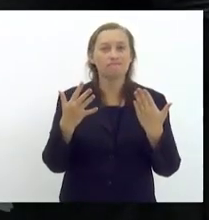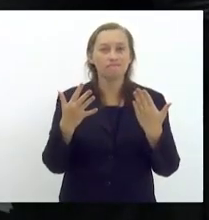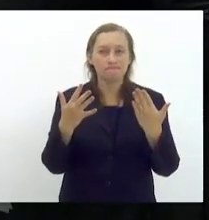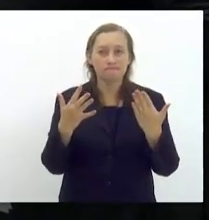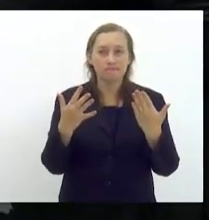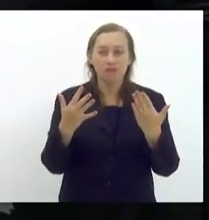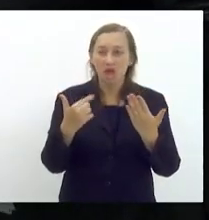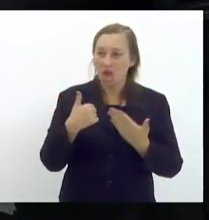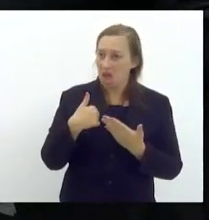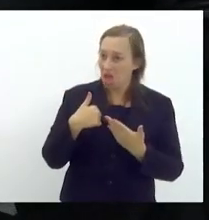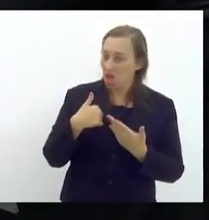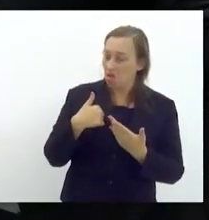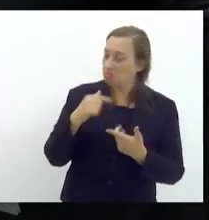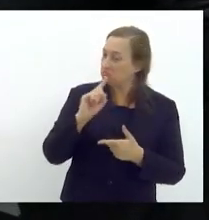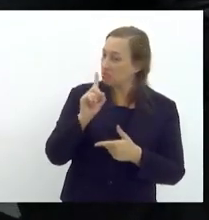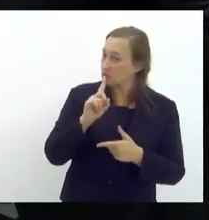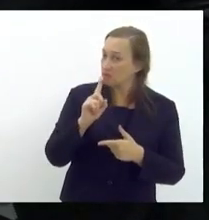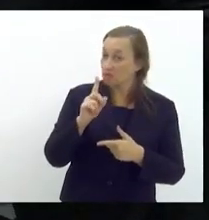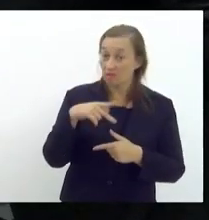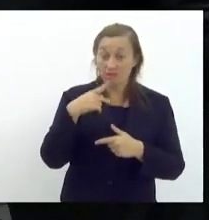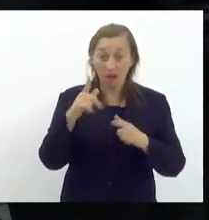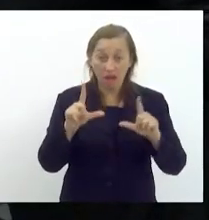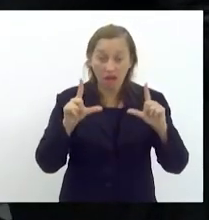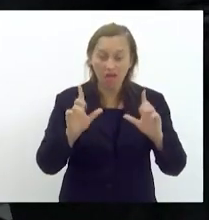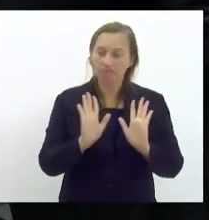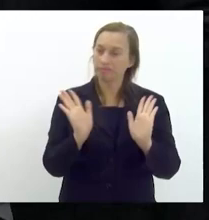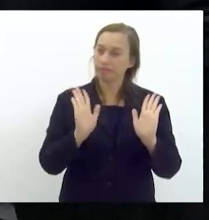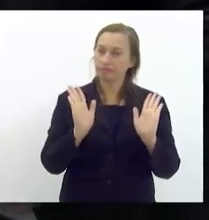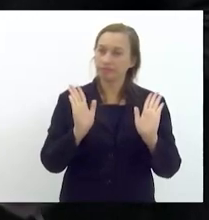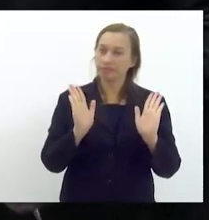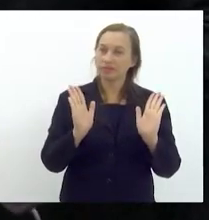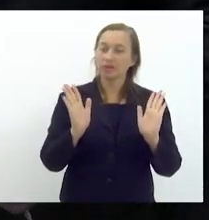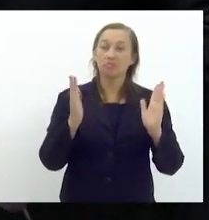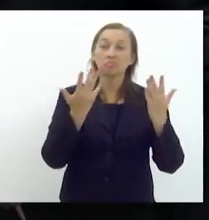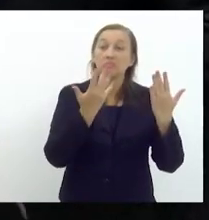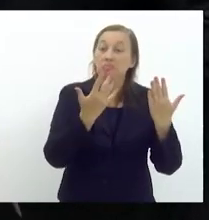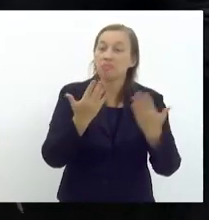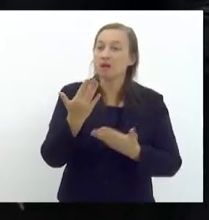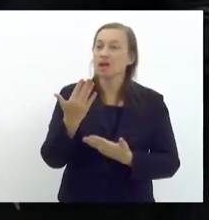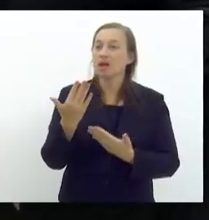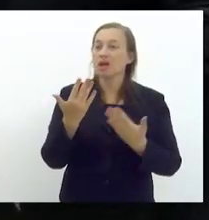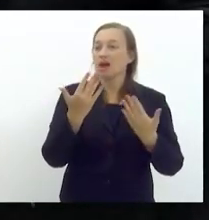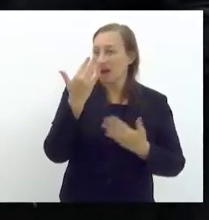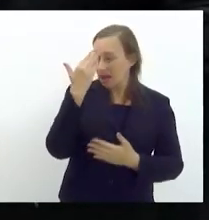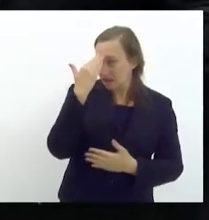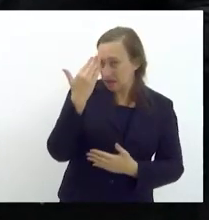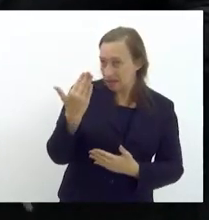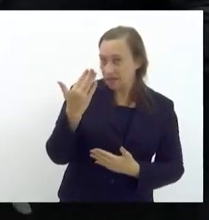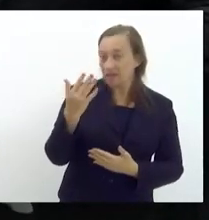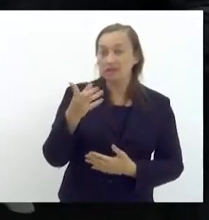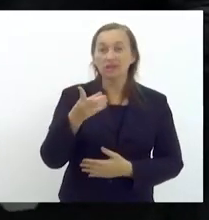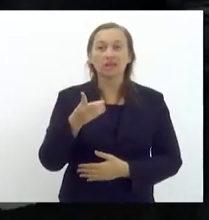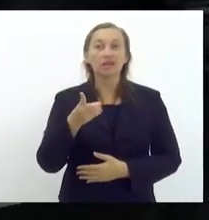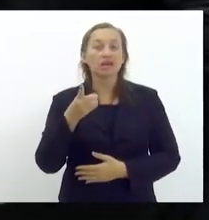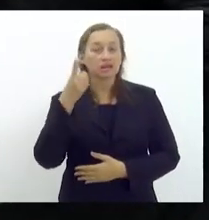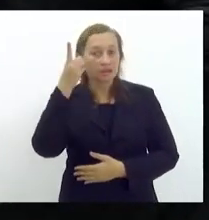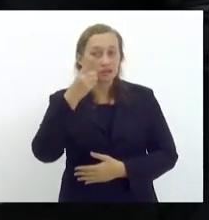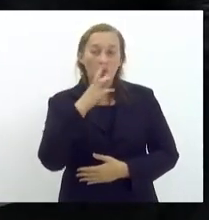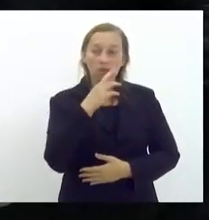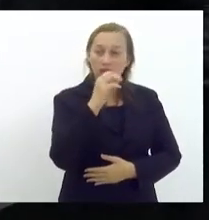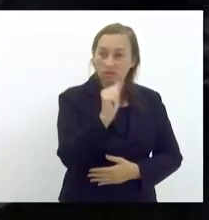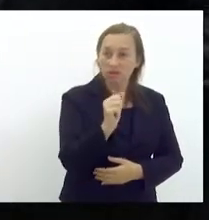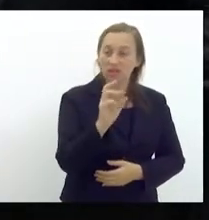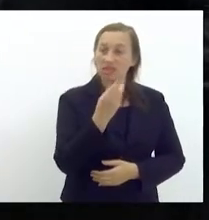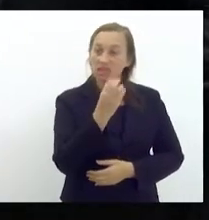e eu não sou de fazer isso publicamente as cortesias dos deputados Amorim e